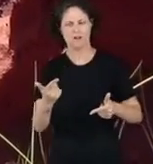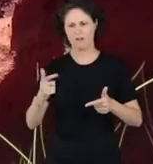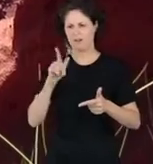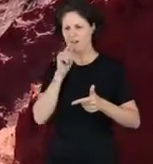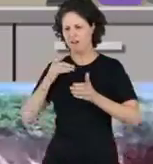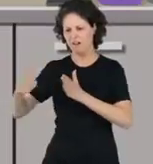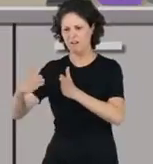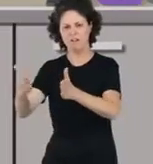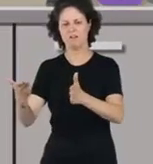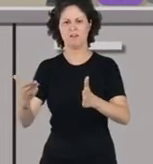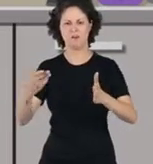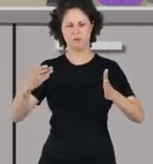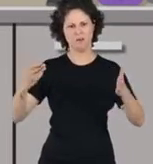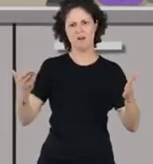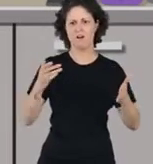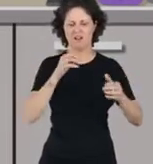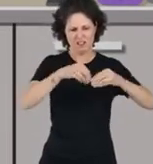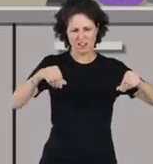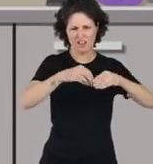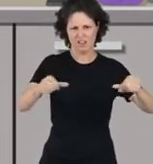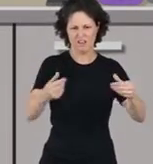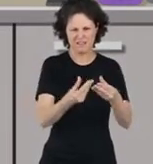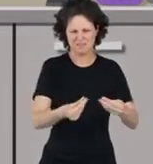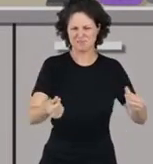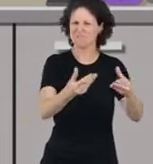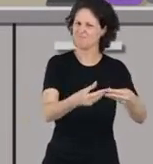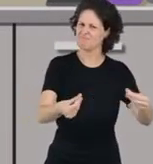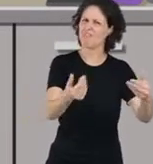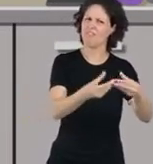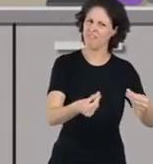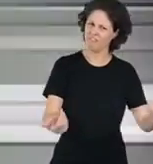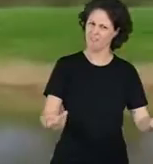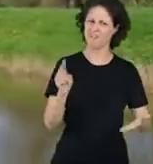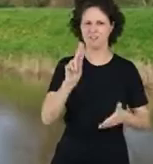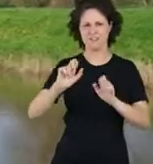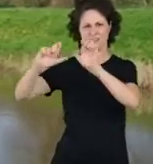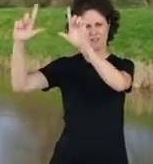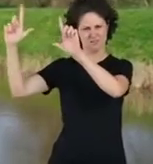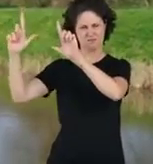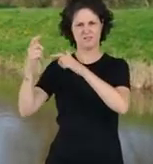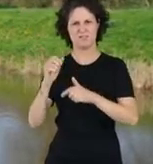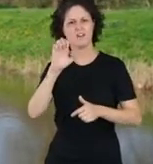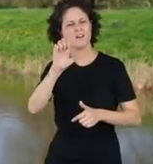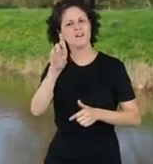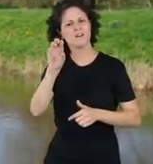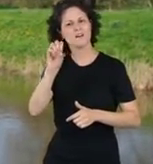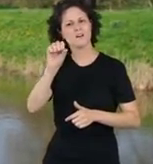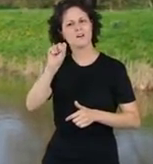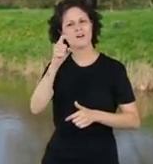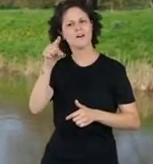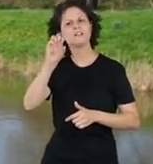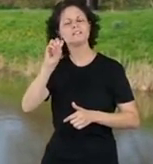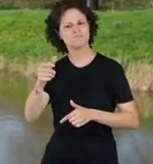E esses fatores degradam ainda mais esse solo, fazendo com que possa ocorrer a erosão. A água dos rios e lagos também